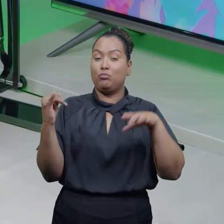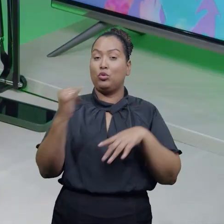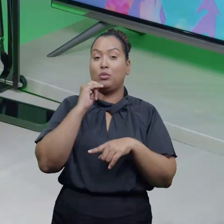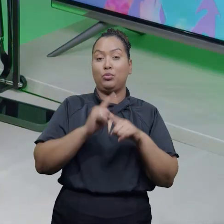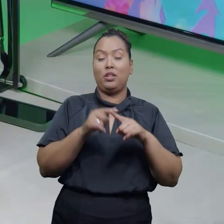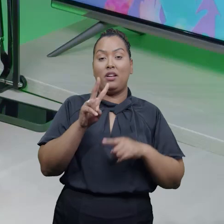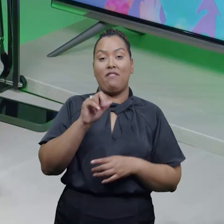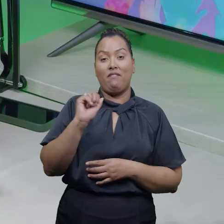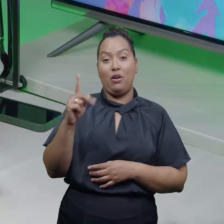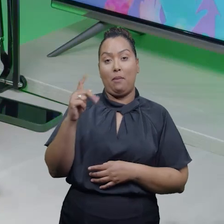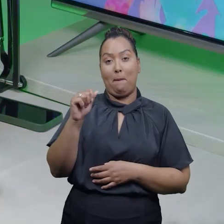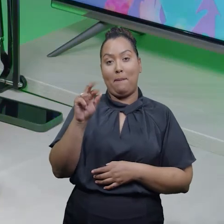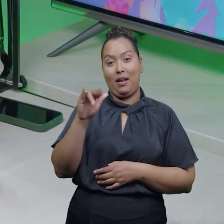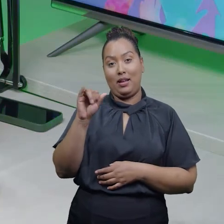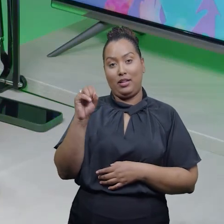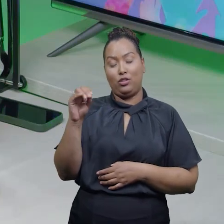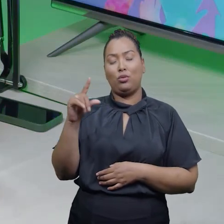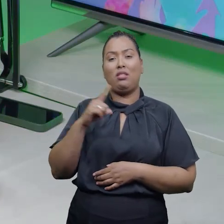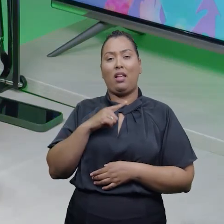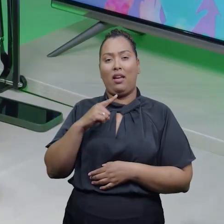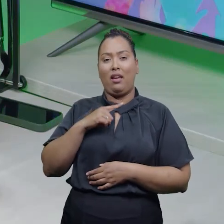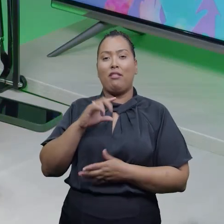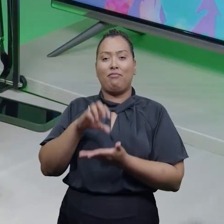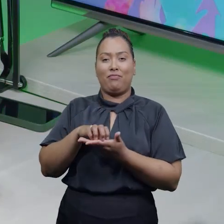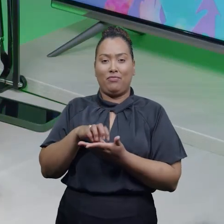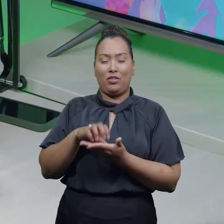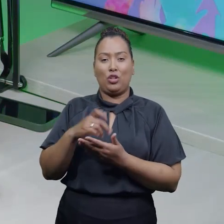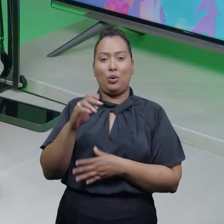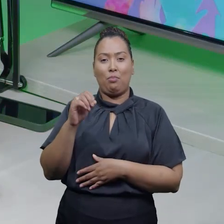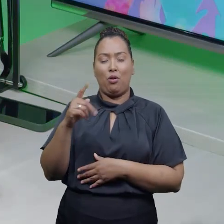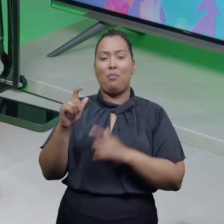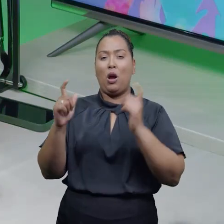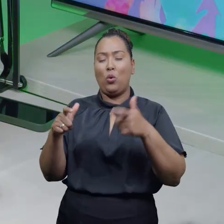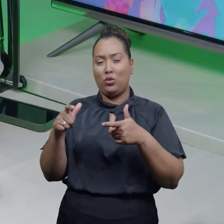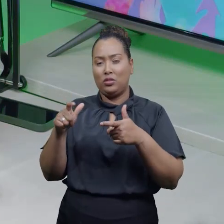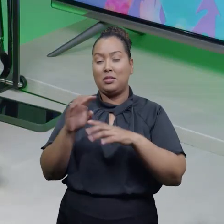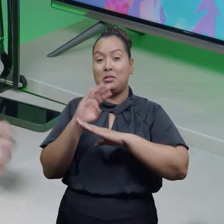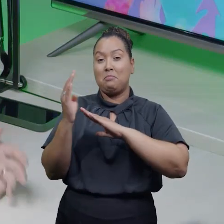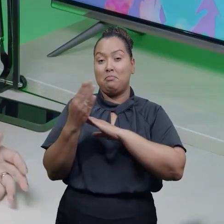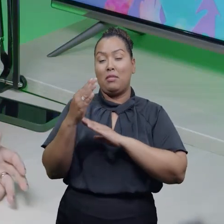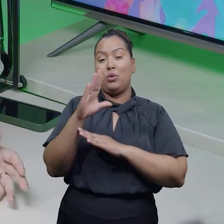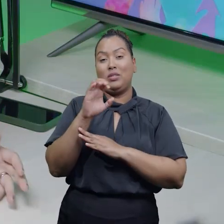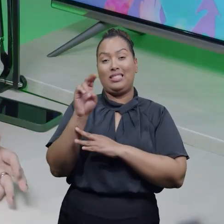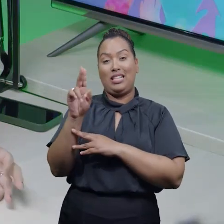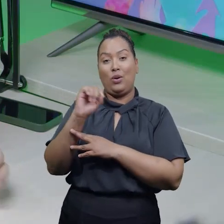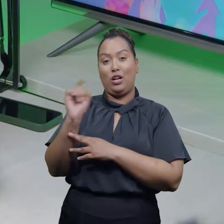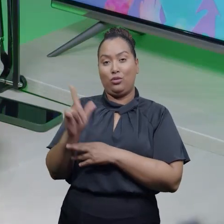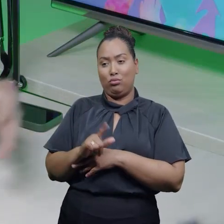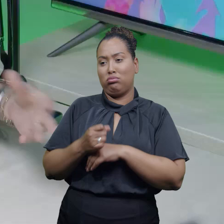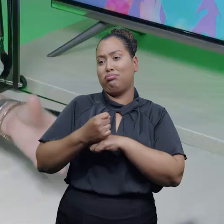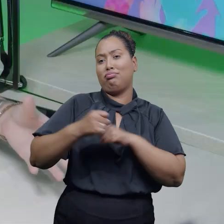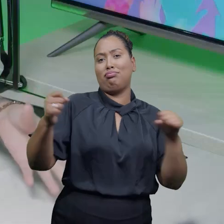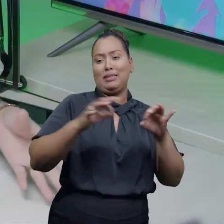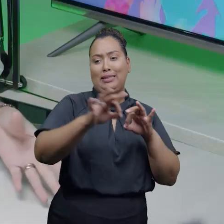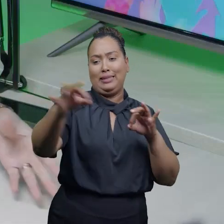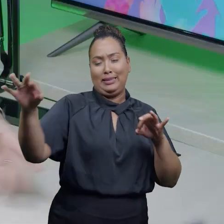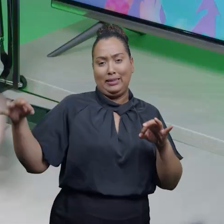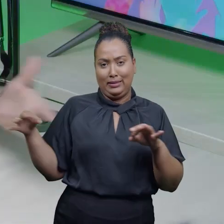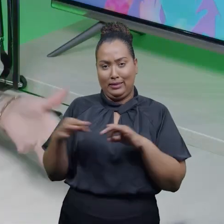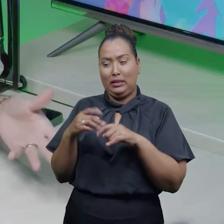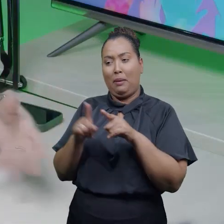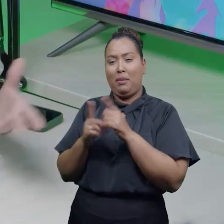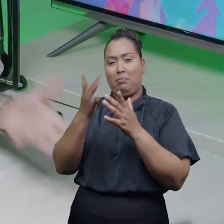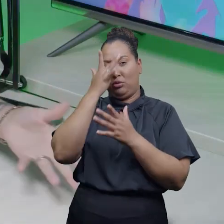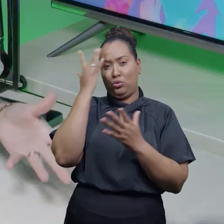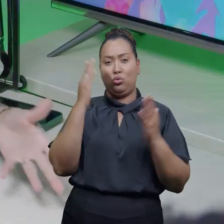porque o Centro Pop de Valparaíso, por exemplo, fica no bairro do Céu Azul, que é um dos maiores bairros de Valparaíso em extensão